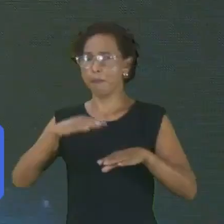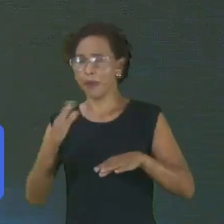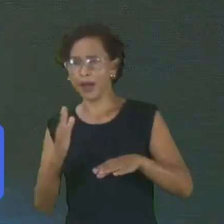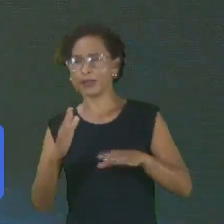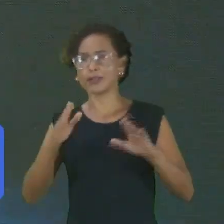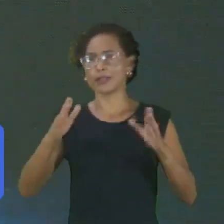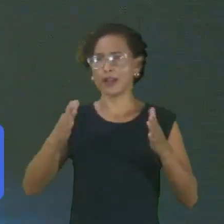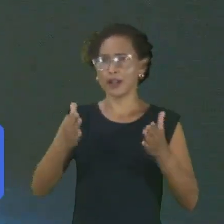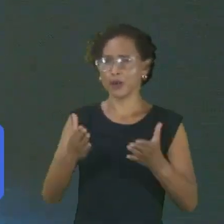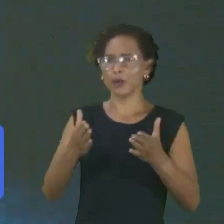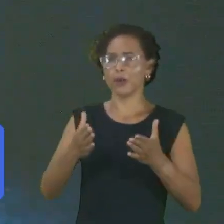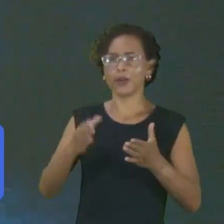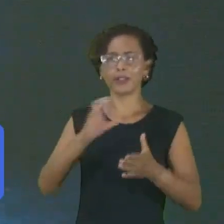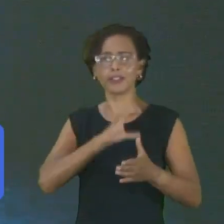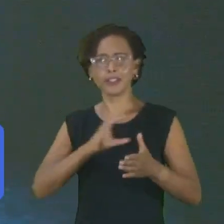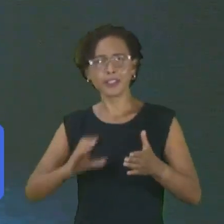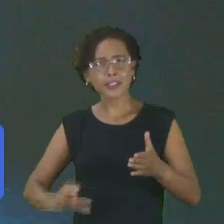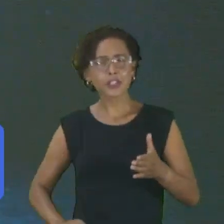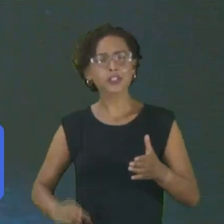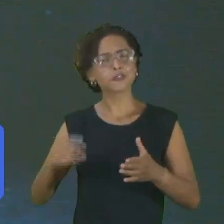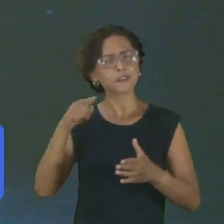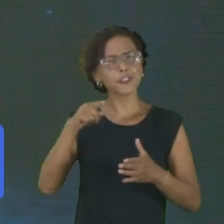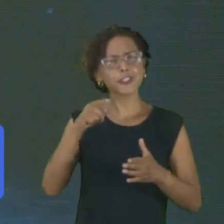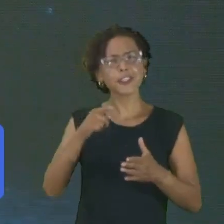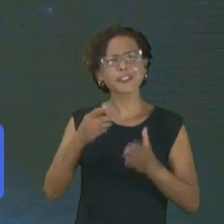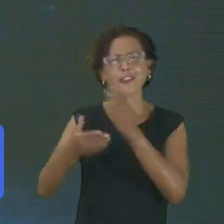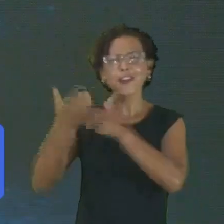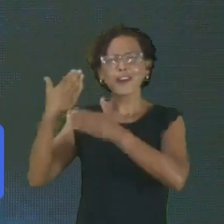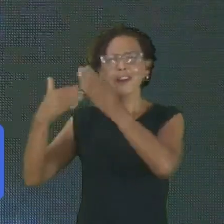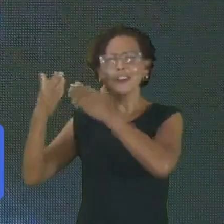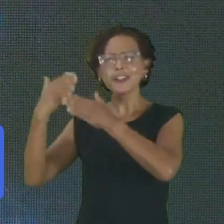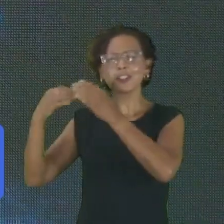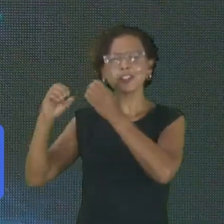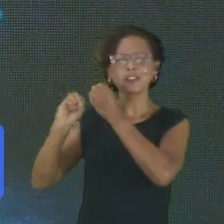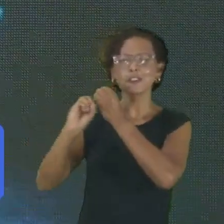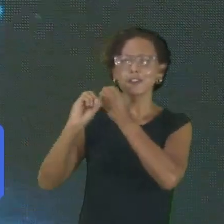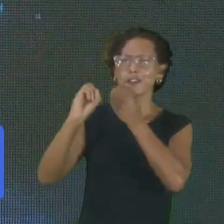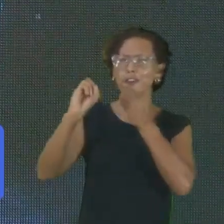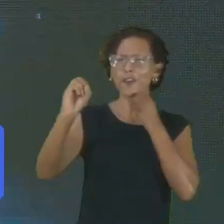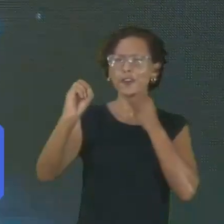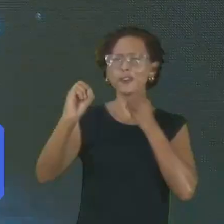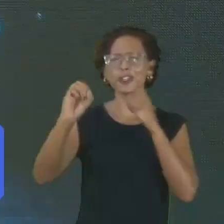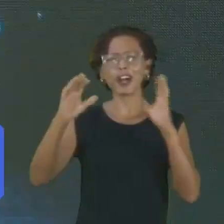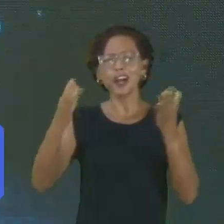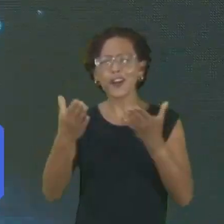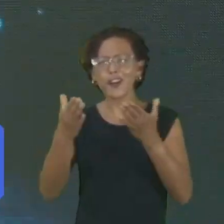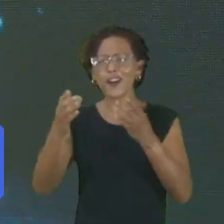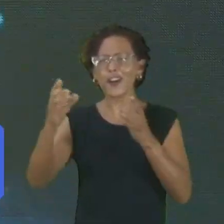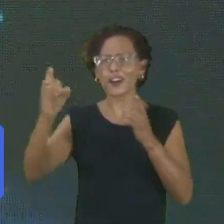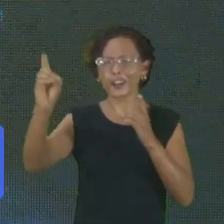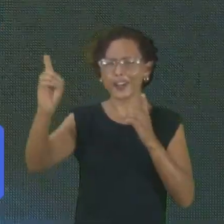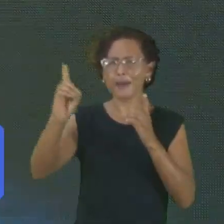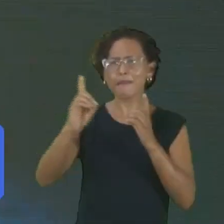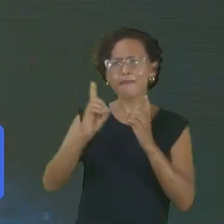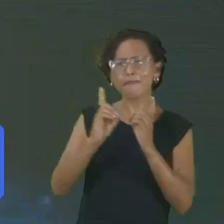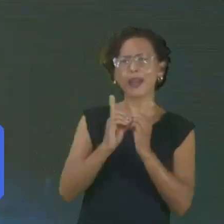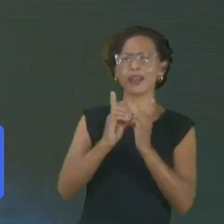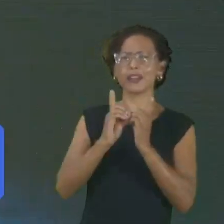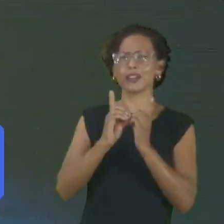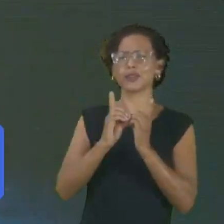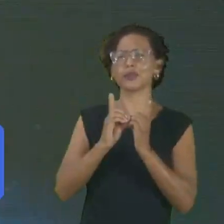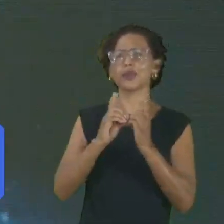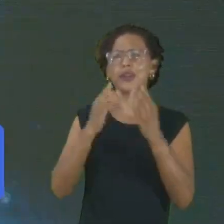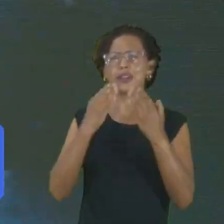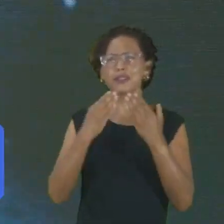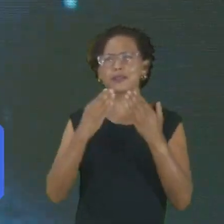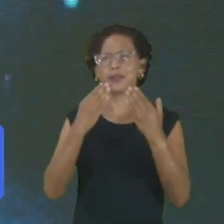em Cristo Jesus, vocês que antes estavam longe foram aproximados mediante